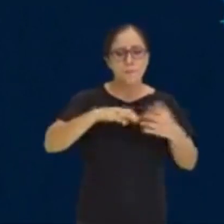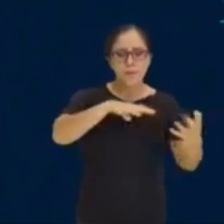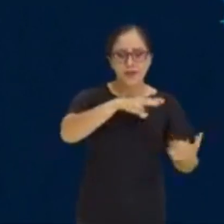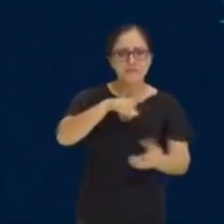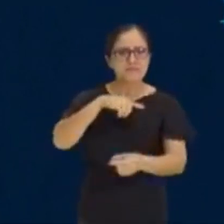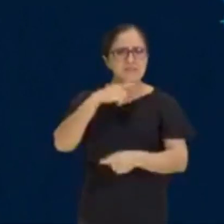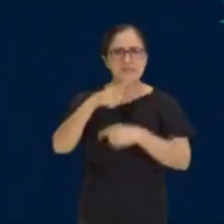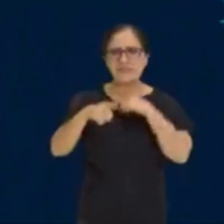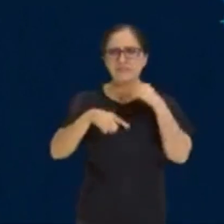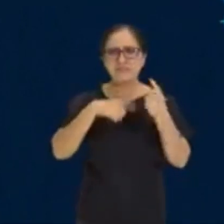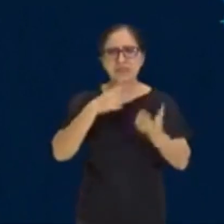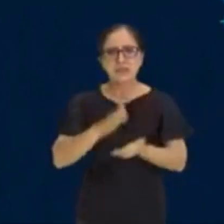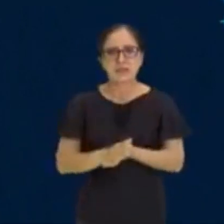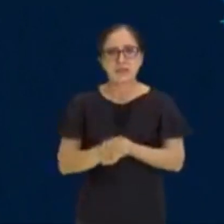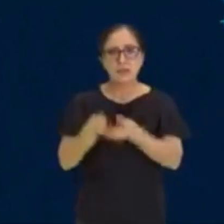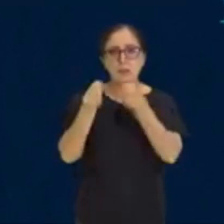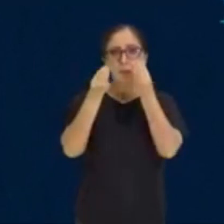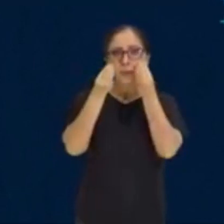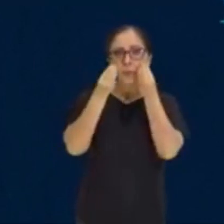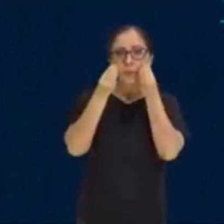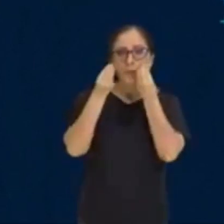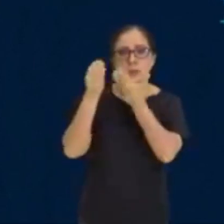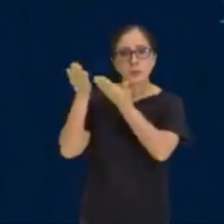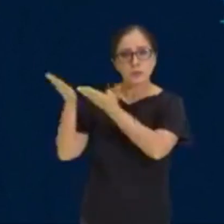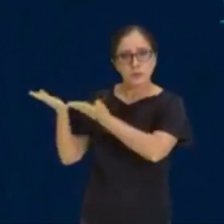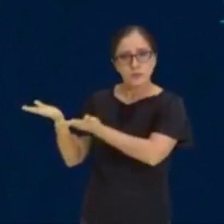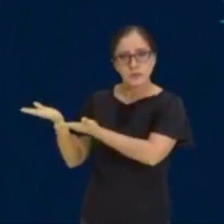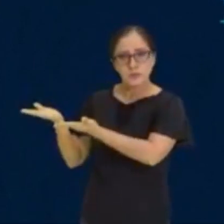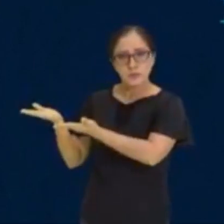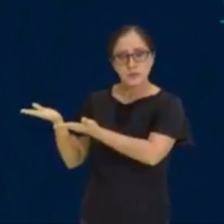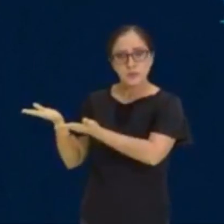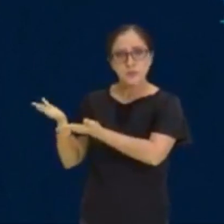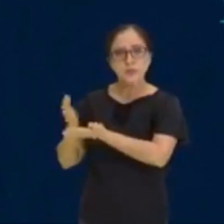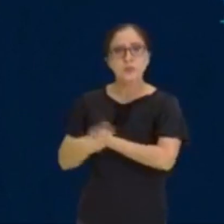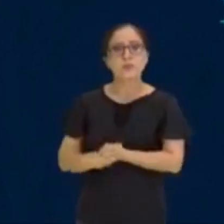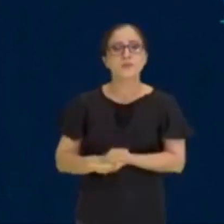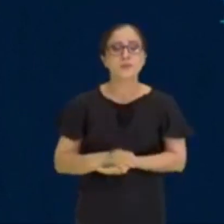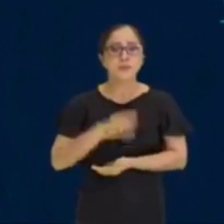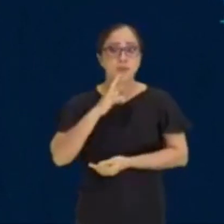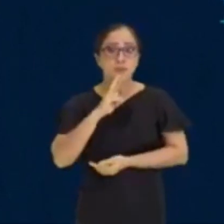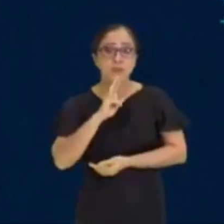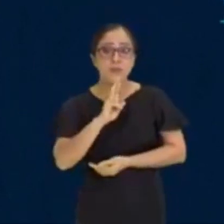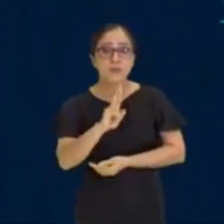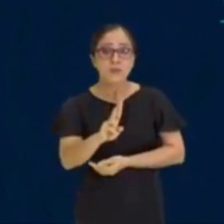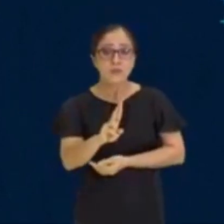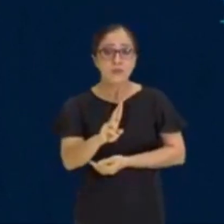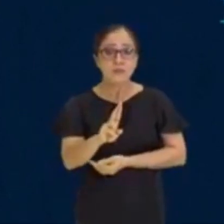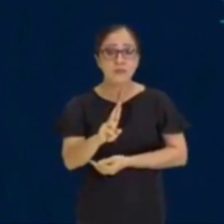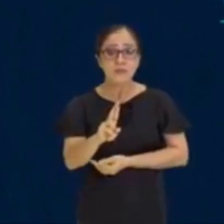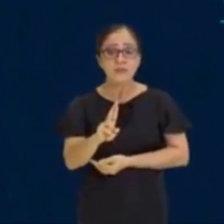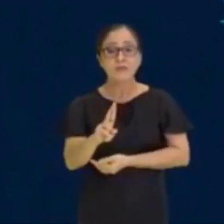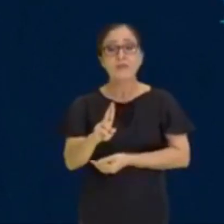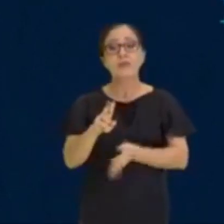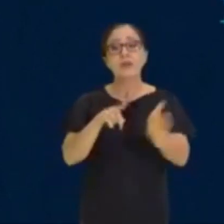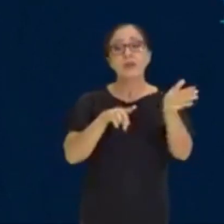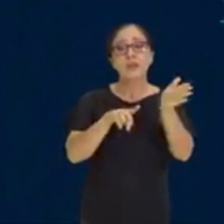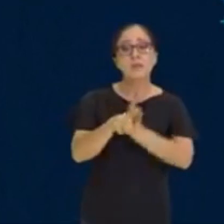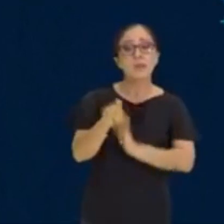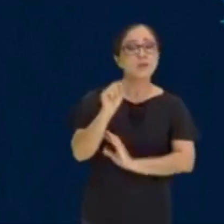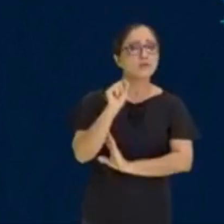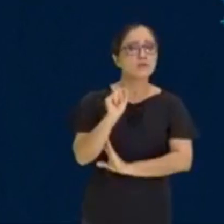Ninguém. Observem só. A resposta a essa questão